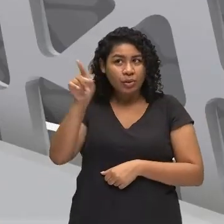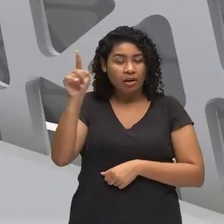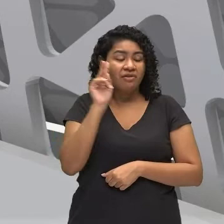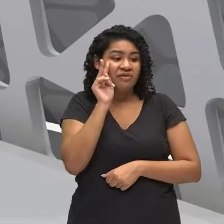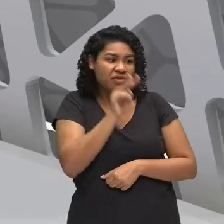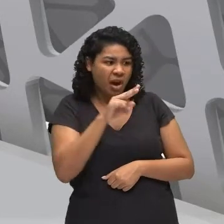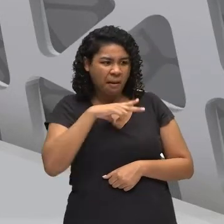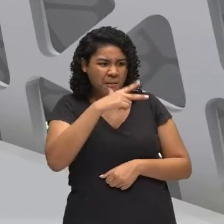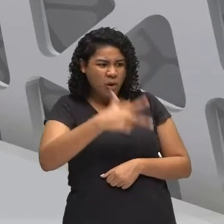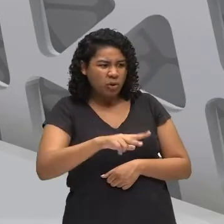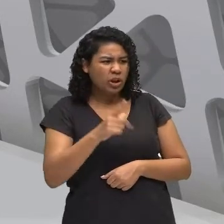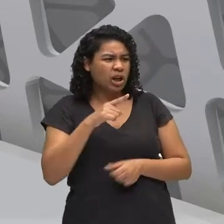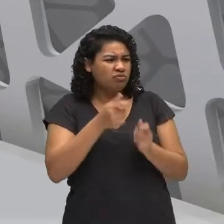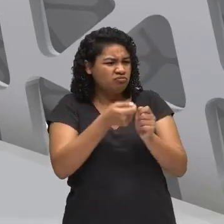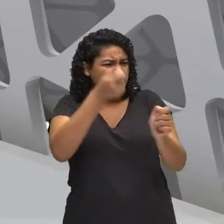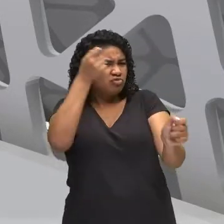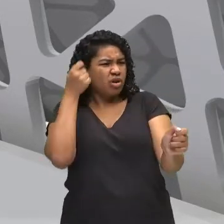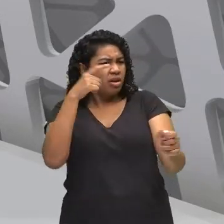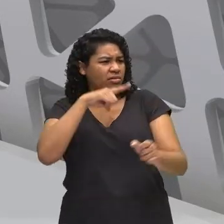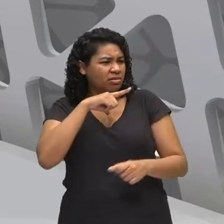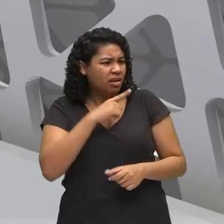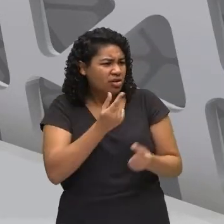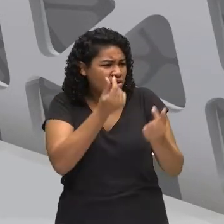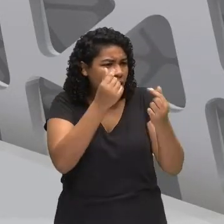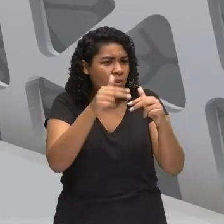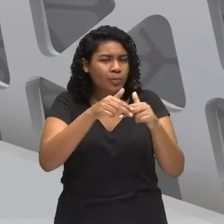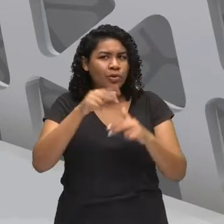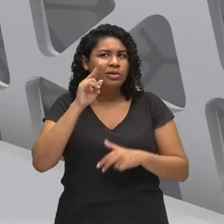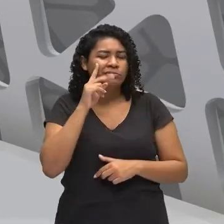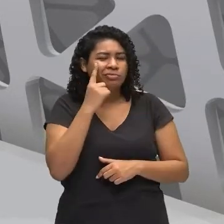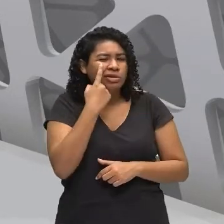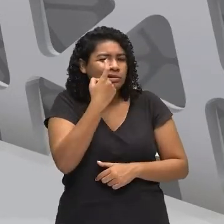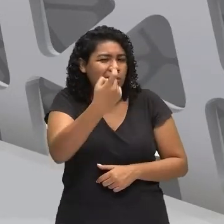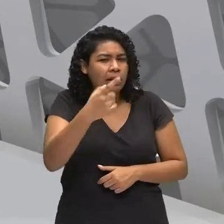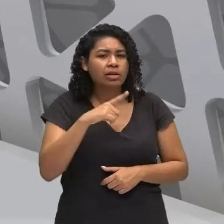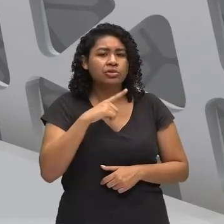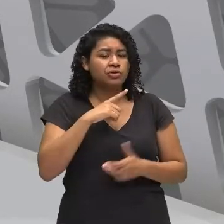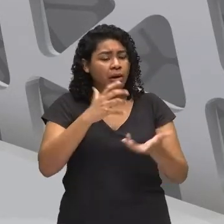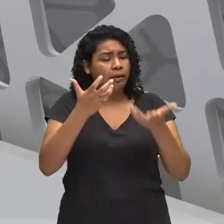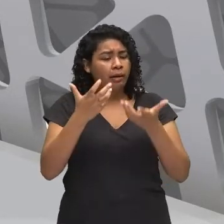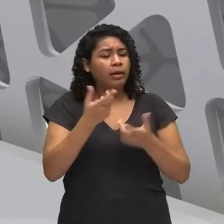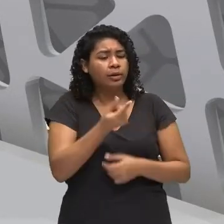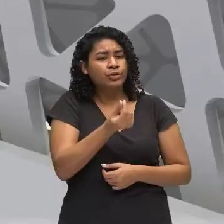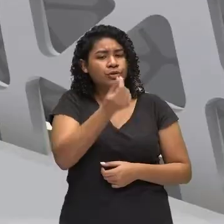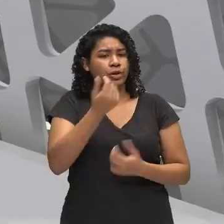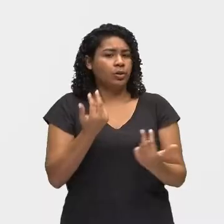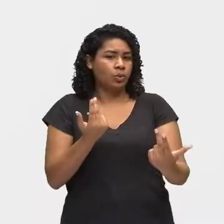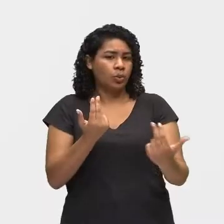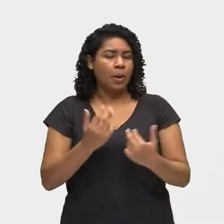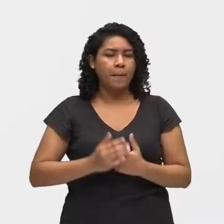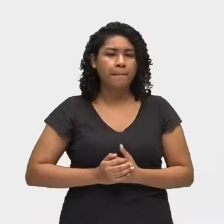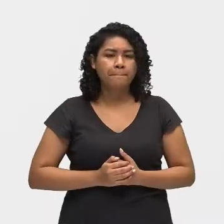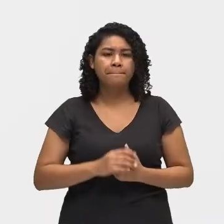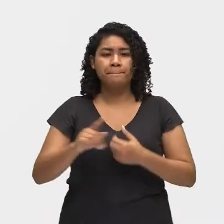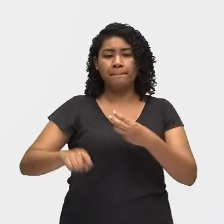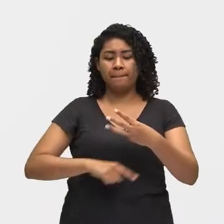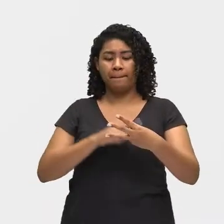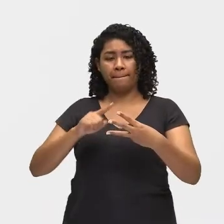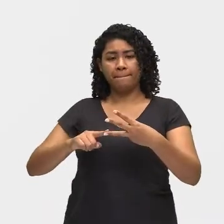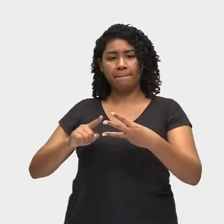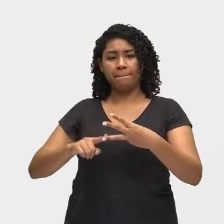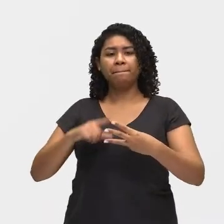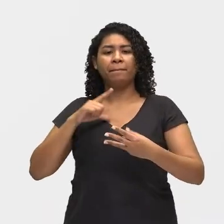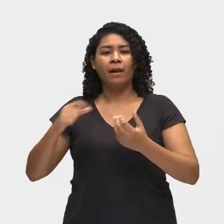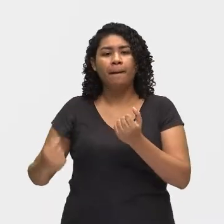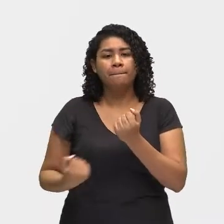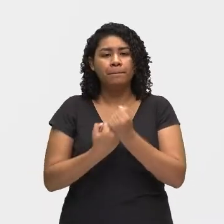seguiram também nas grandes expedições marítimas e com isso também queriam lucrar. E por último, aí nós vamos ter o quê? O apoio